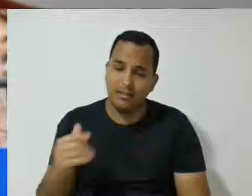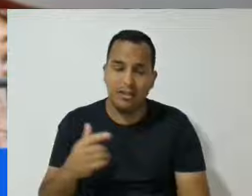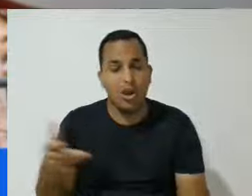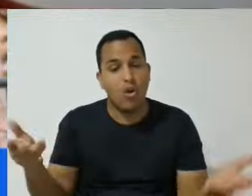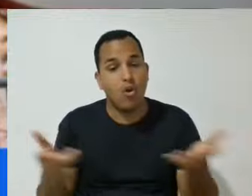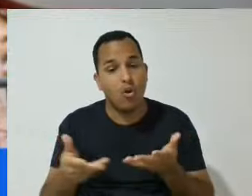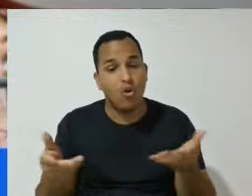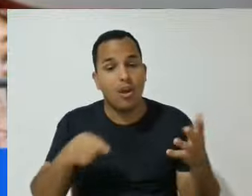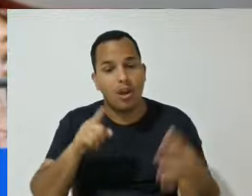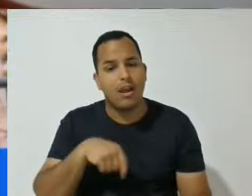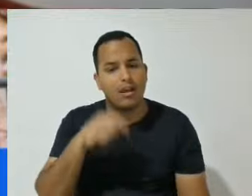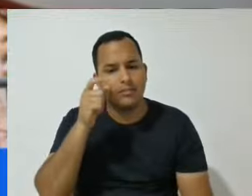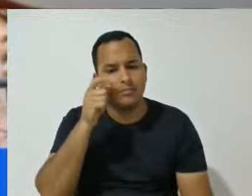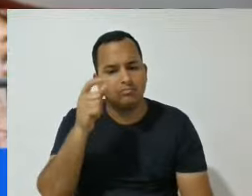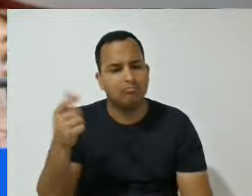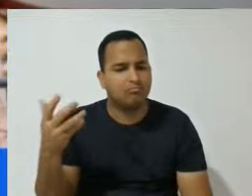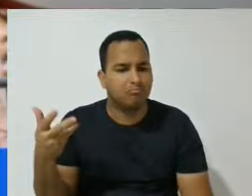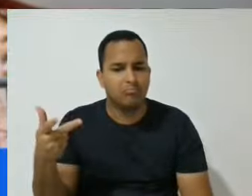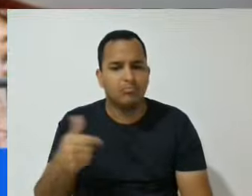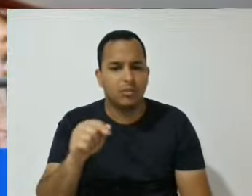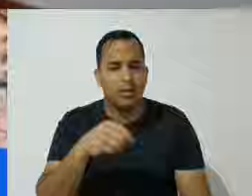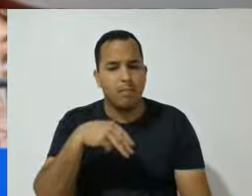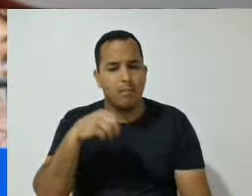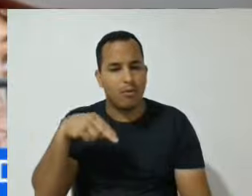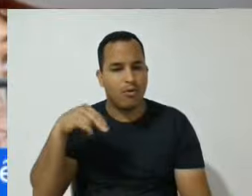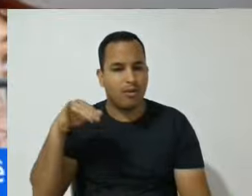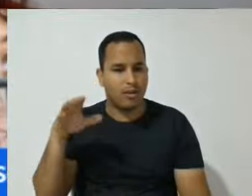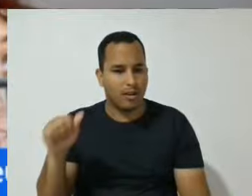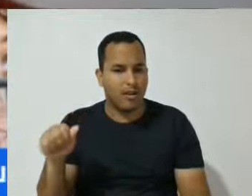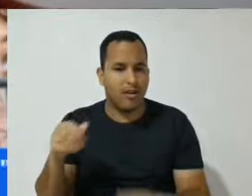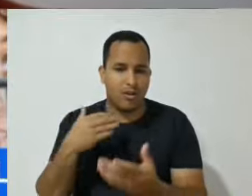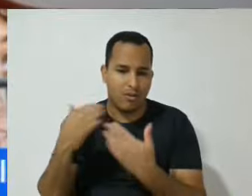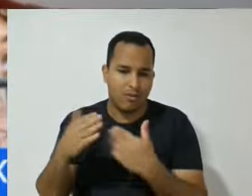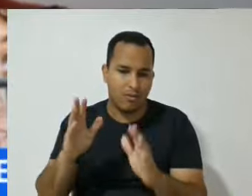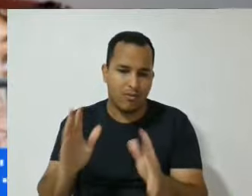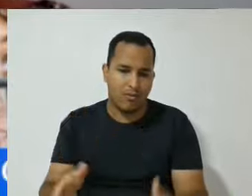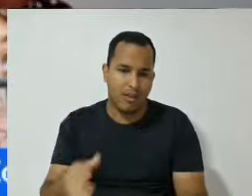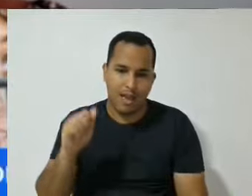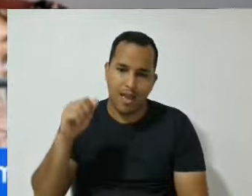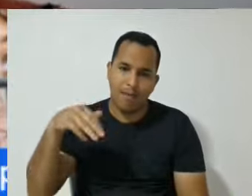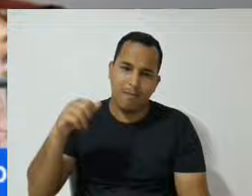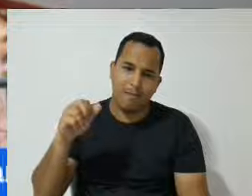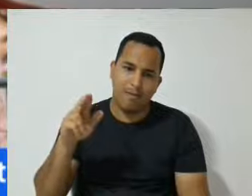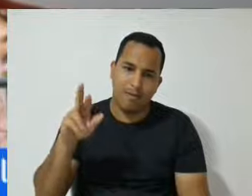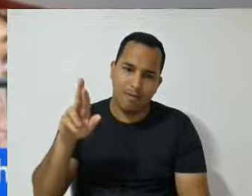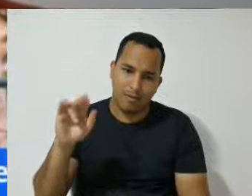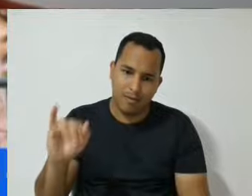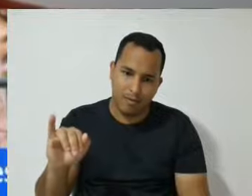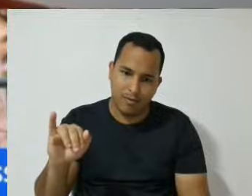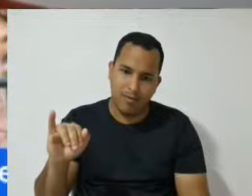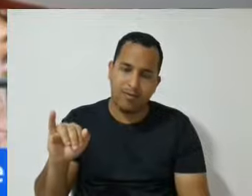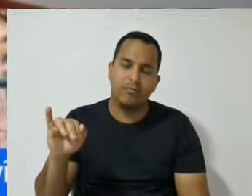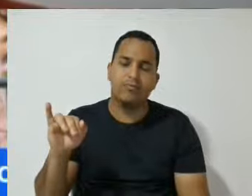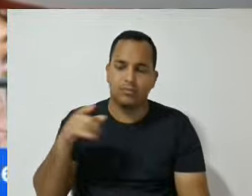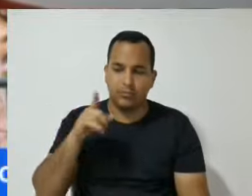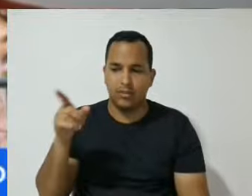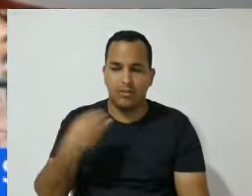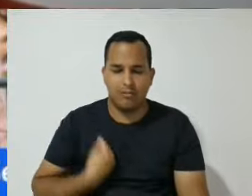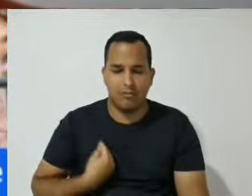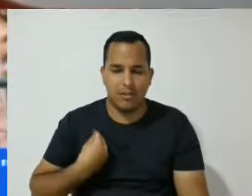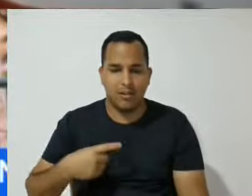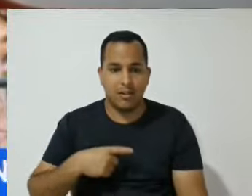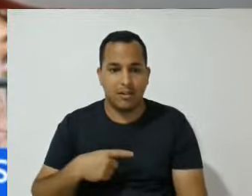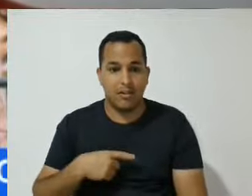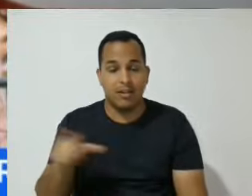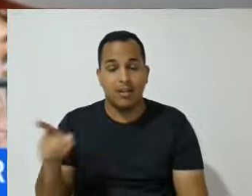gente conversando tanto com a Mônica e com outros, né? O Mauri, que está lá hoje, né? Como produtor também, eles dizendo que Sim, como que